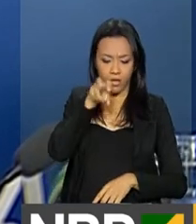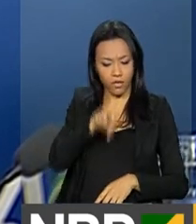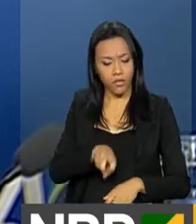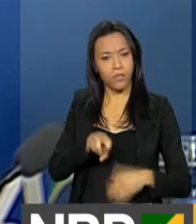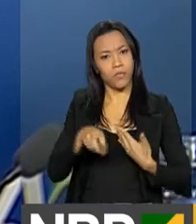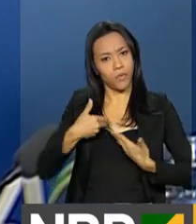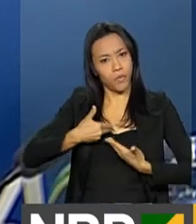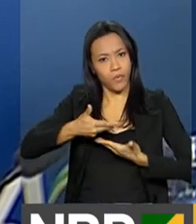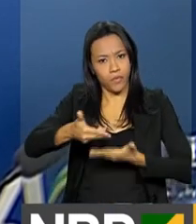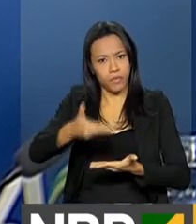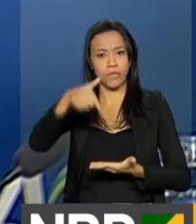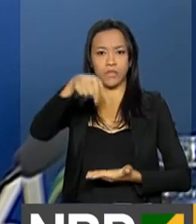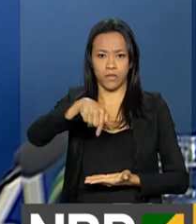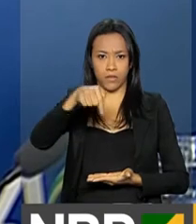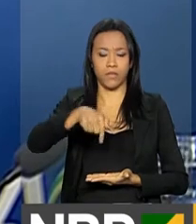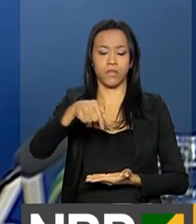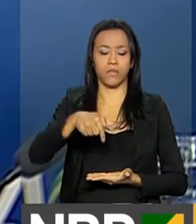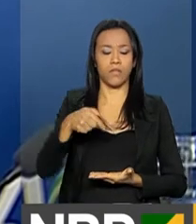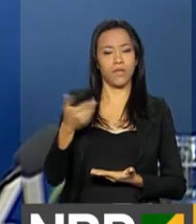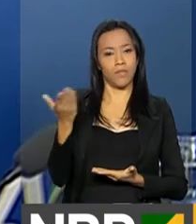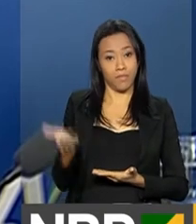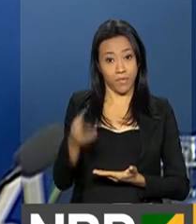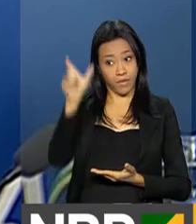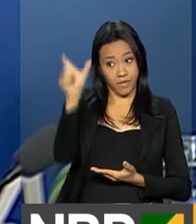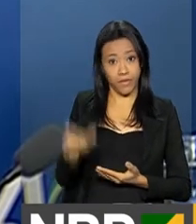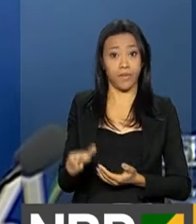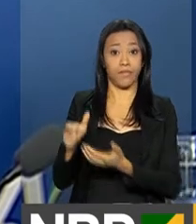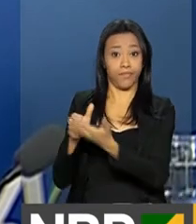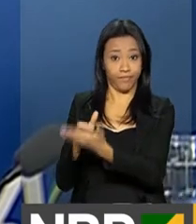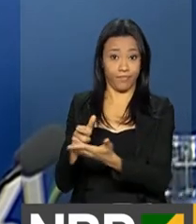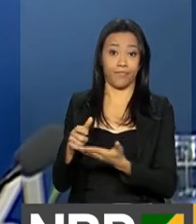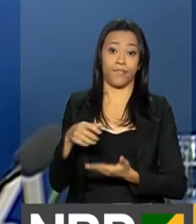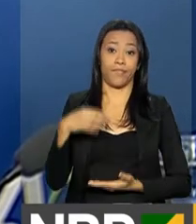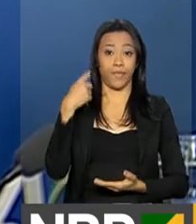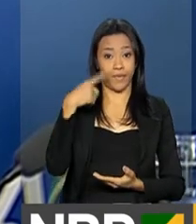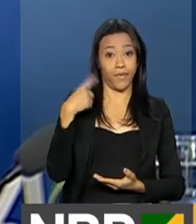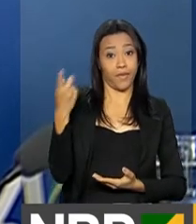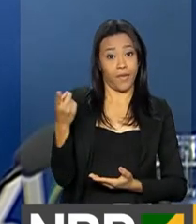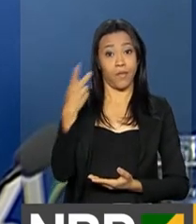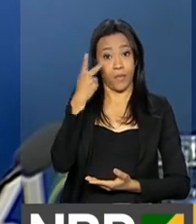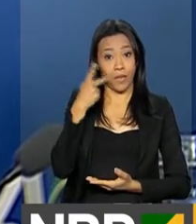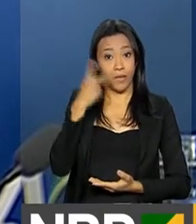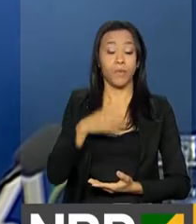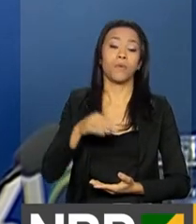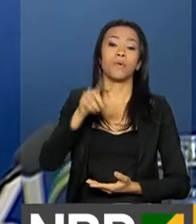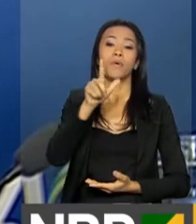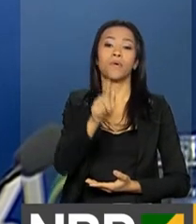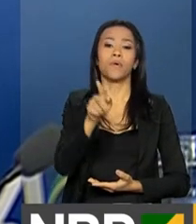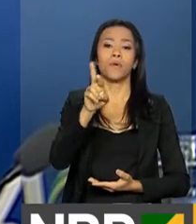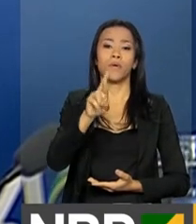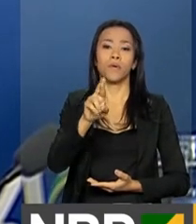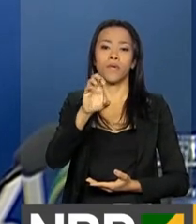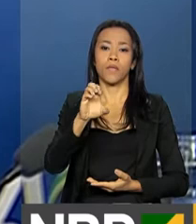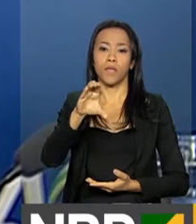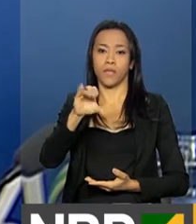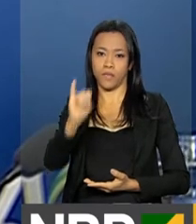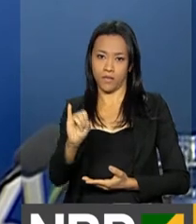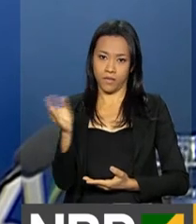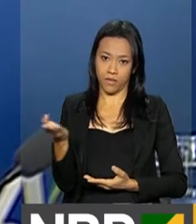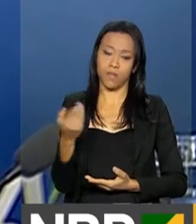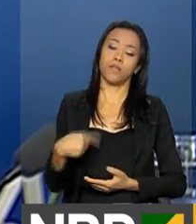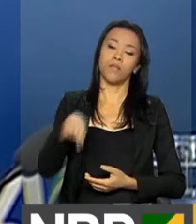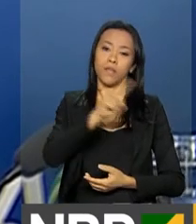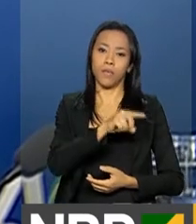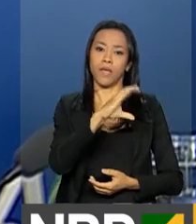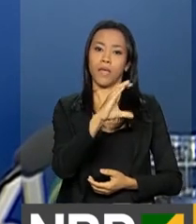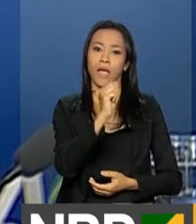convite gentilíssimo da doutora Gleice. Né? É momento até, penso eu, ministra Carmen Lúcia,